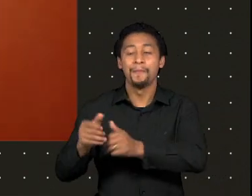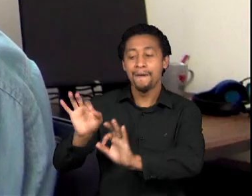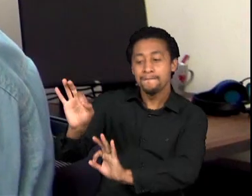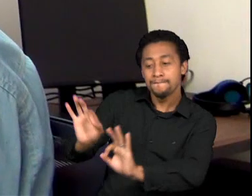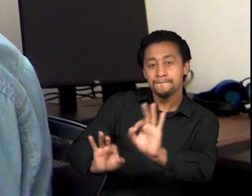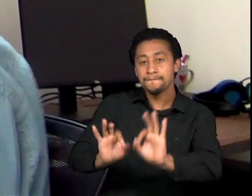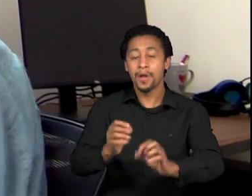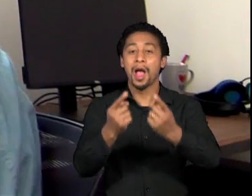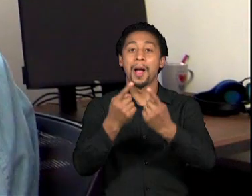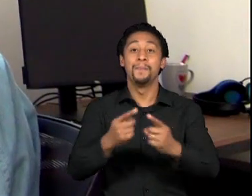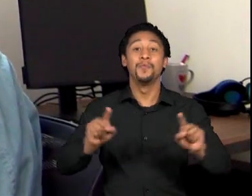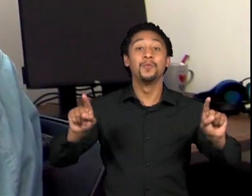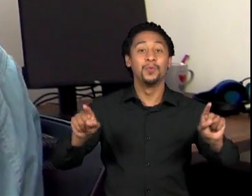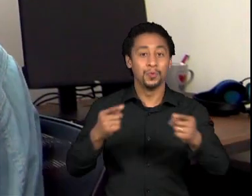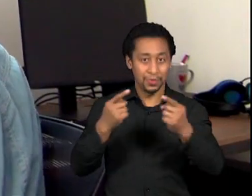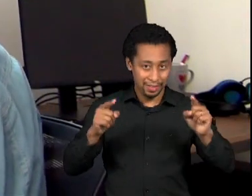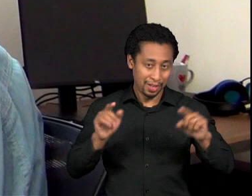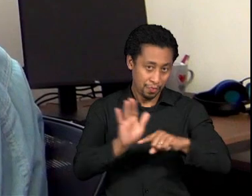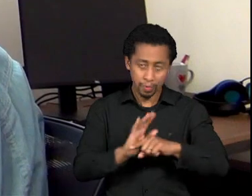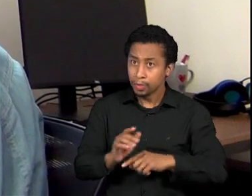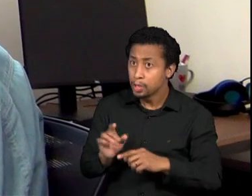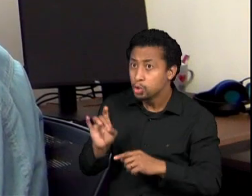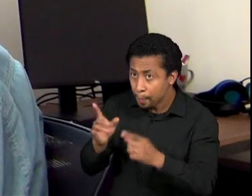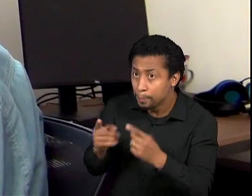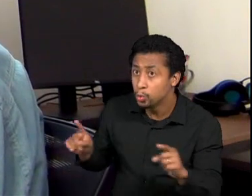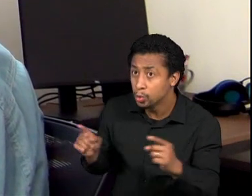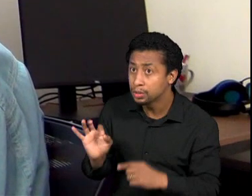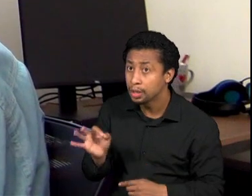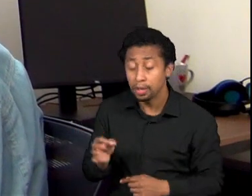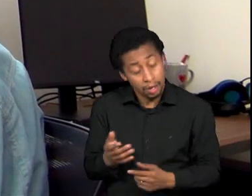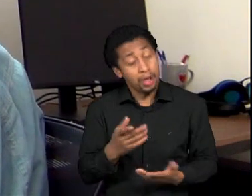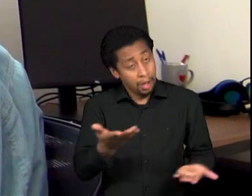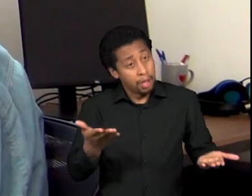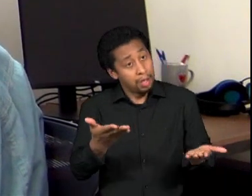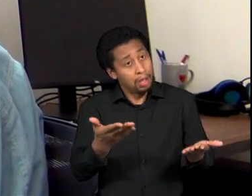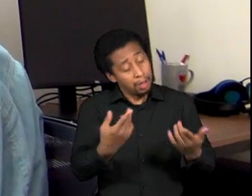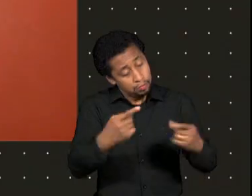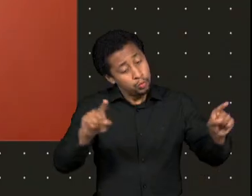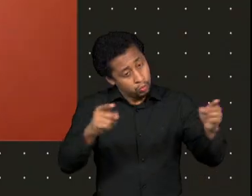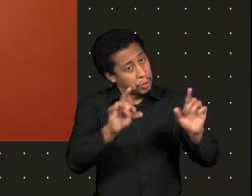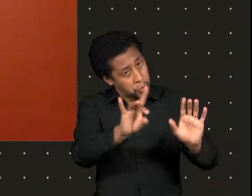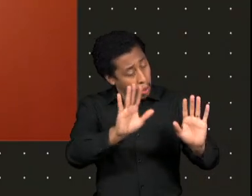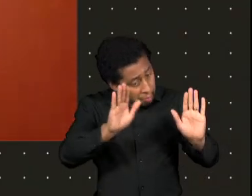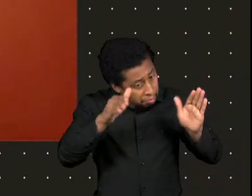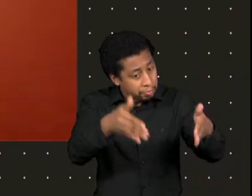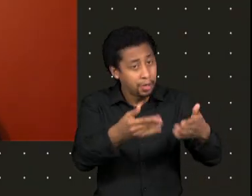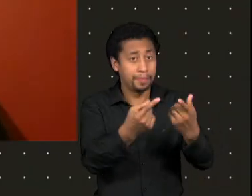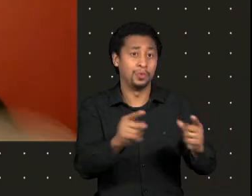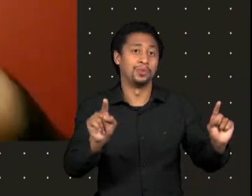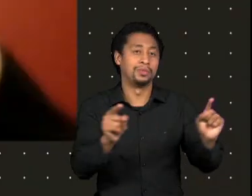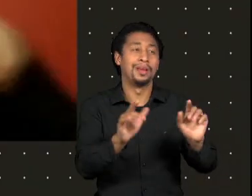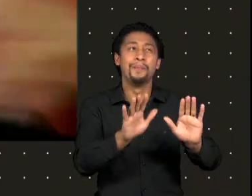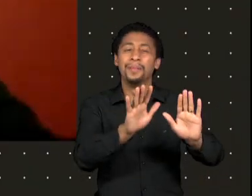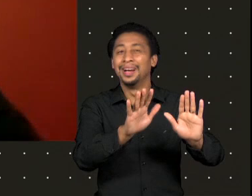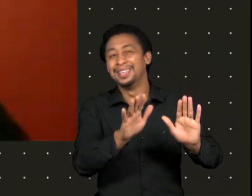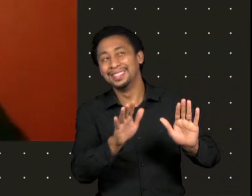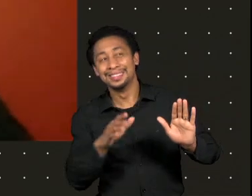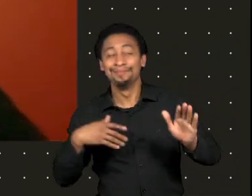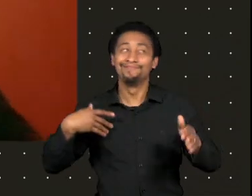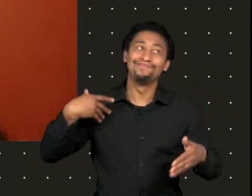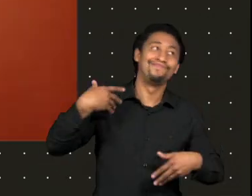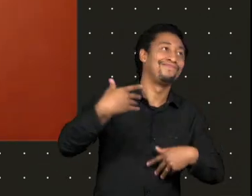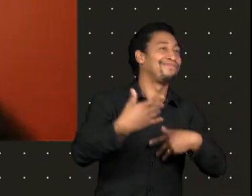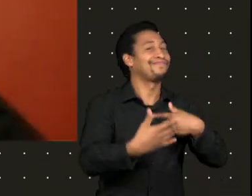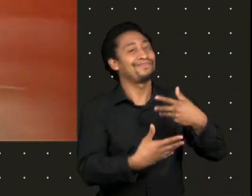Ogum. Para fazer a trilha, né? A trilha, especificamente a trilha. Mas no meio